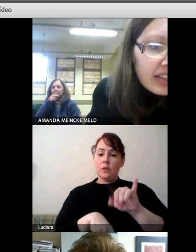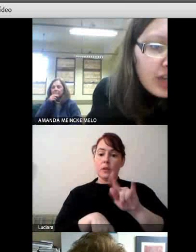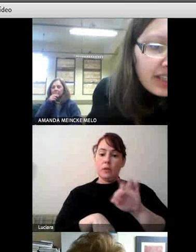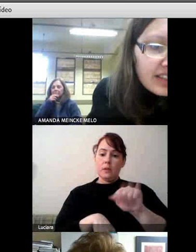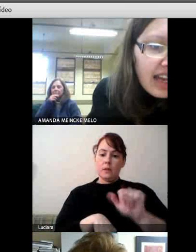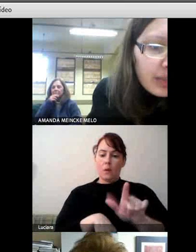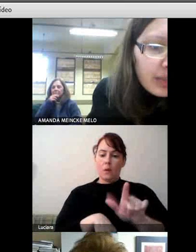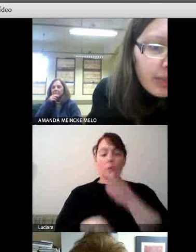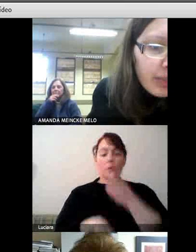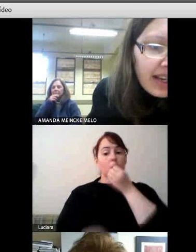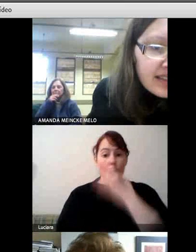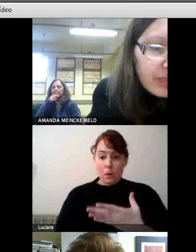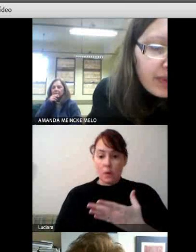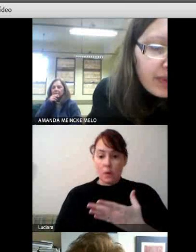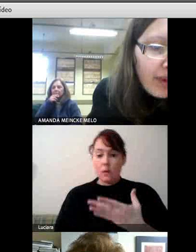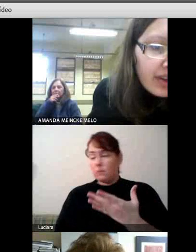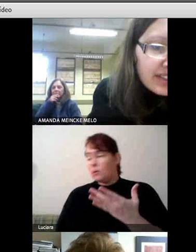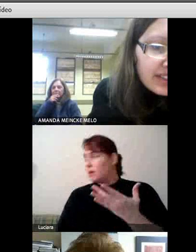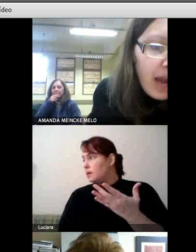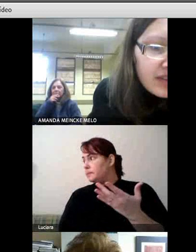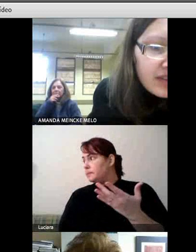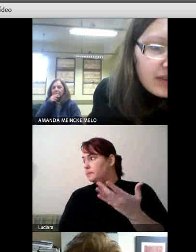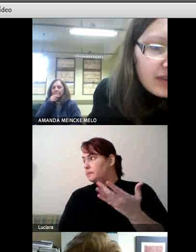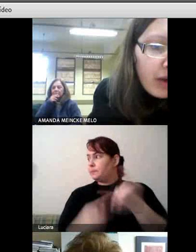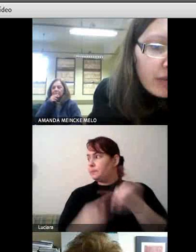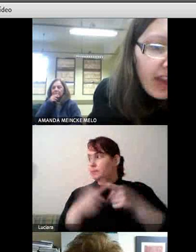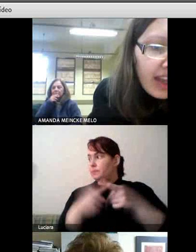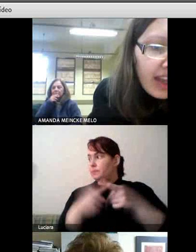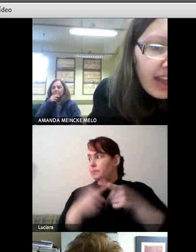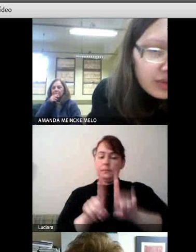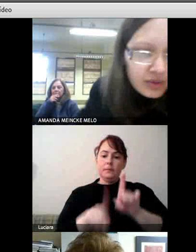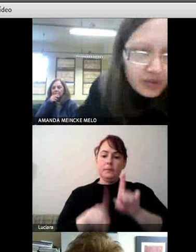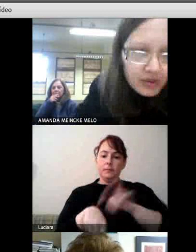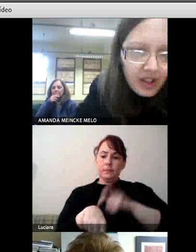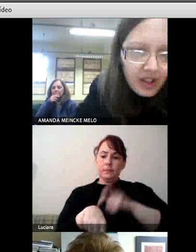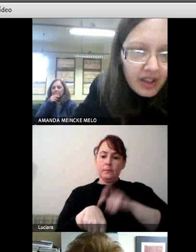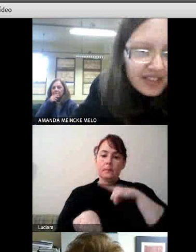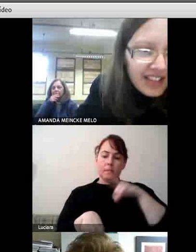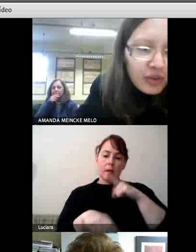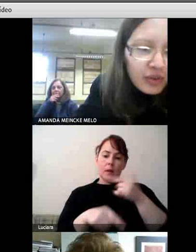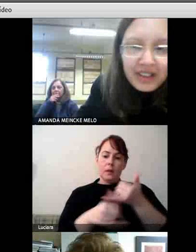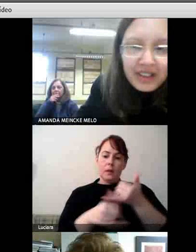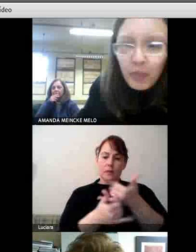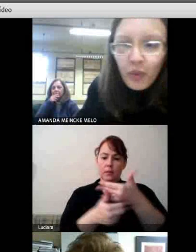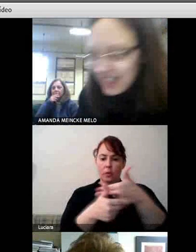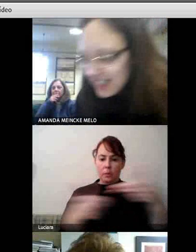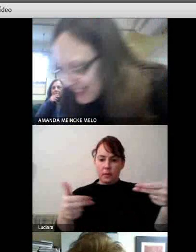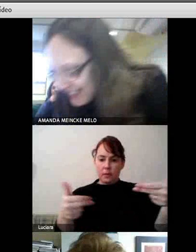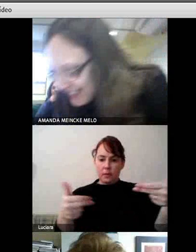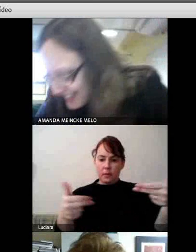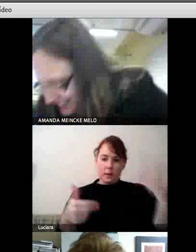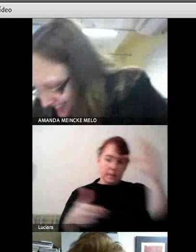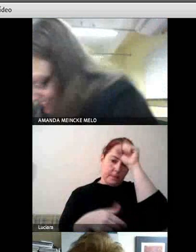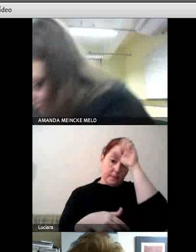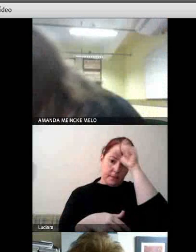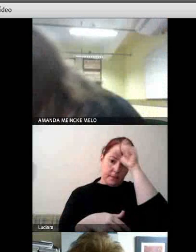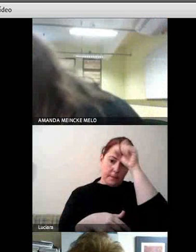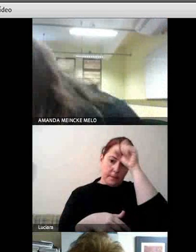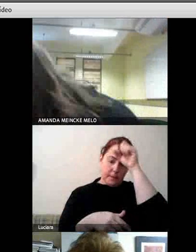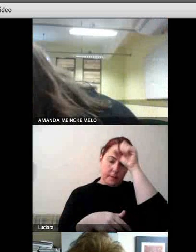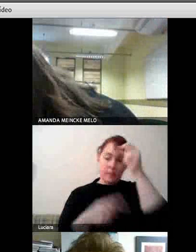de aprendizagem não, que parecem Bruno, ser piores que rabiscos mal feitos da turma da Mônica. Porque aí eu tenho mais tempo. Porque se